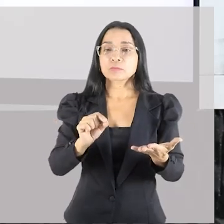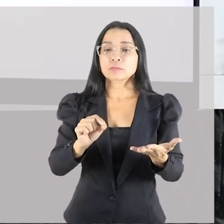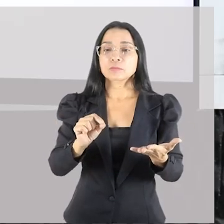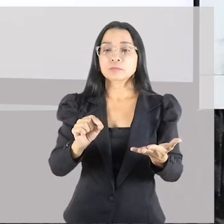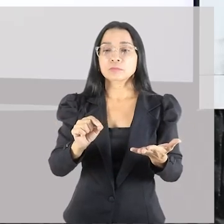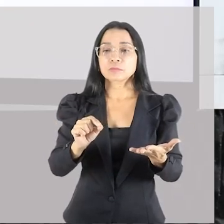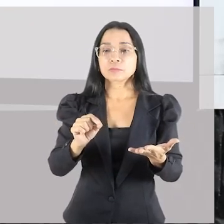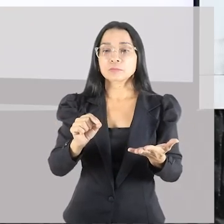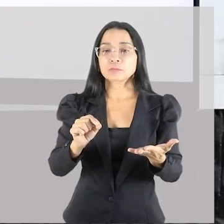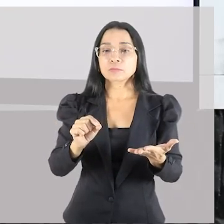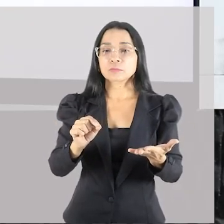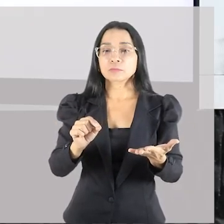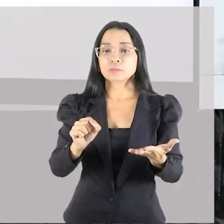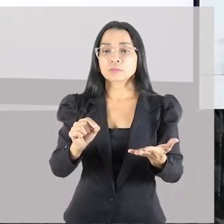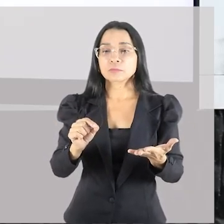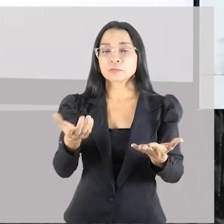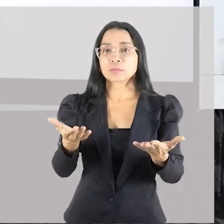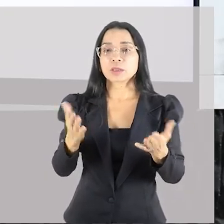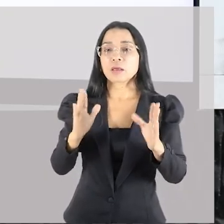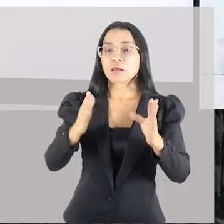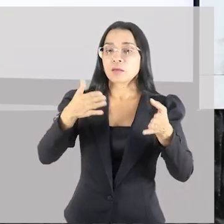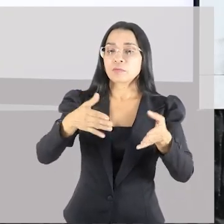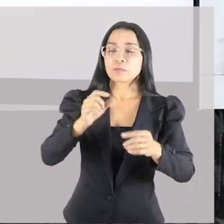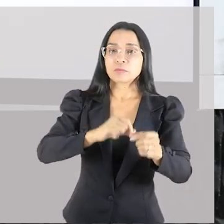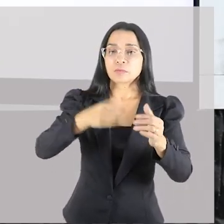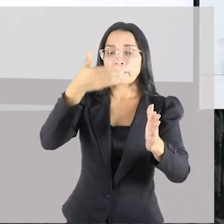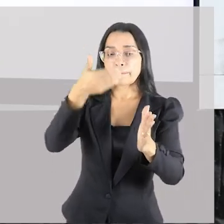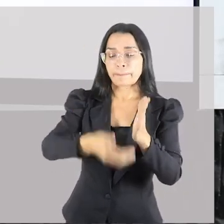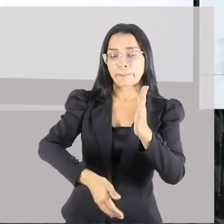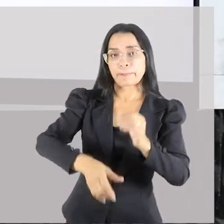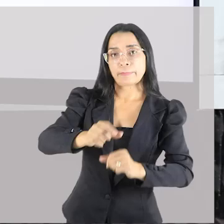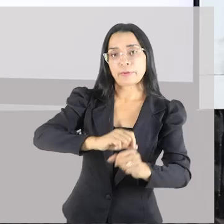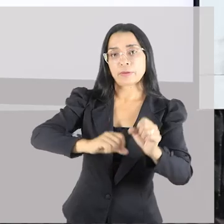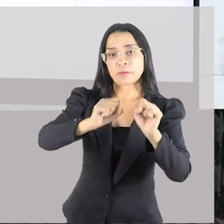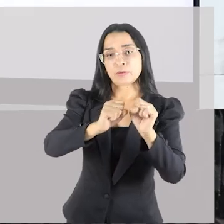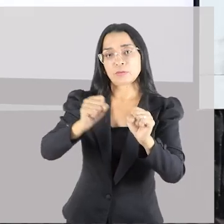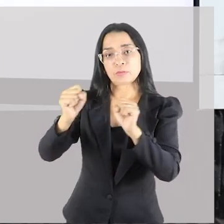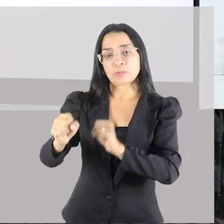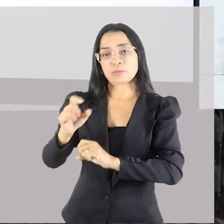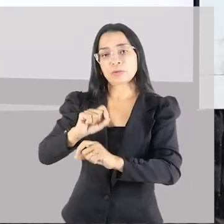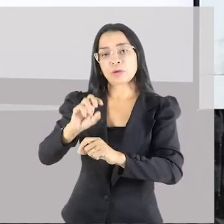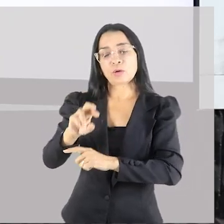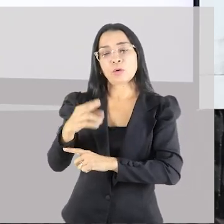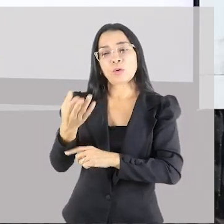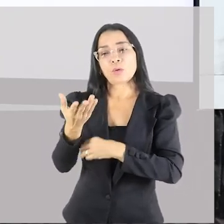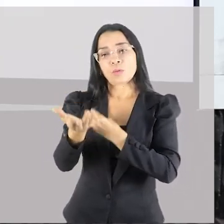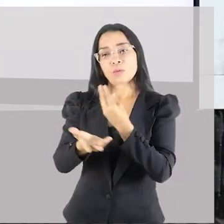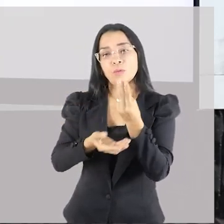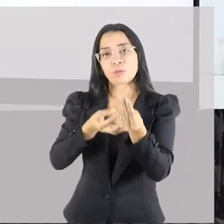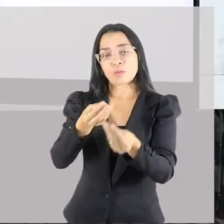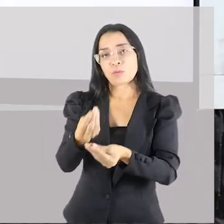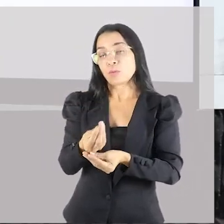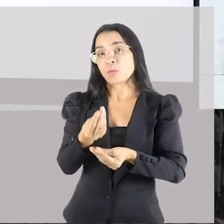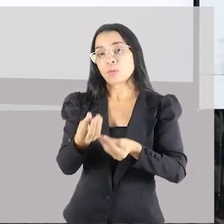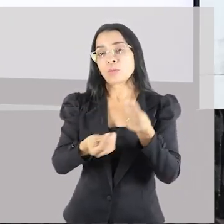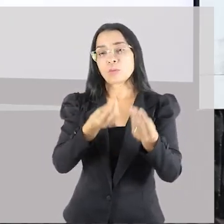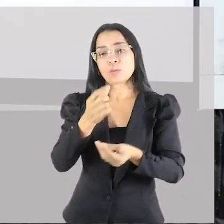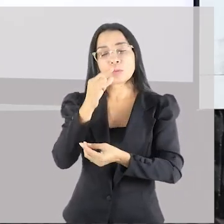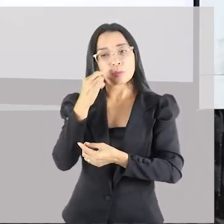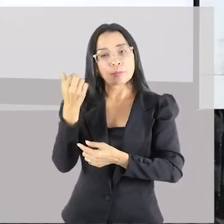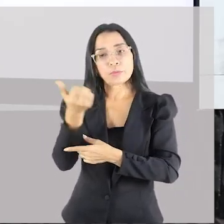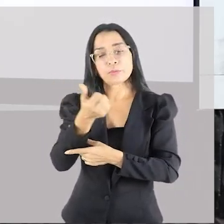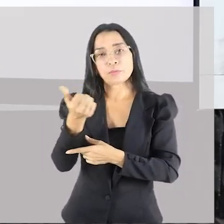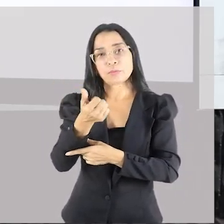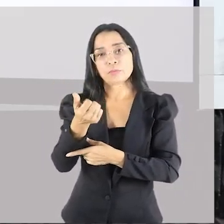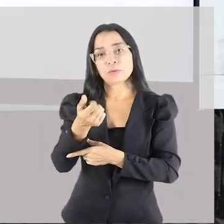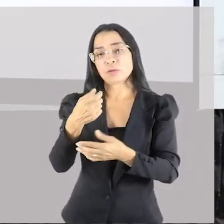né, ele desemboca nessa perda de poder, ou de como Dom Pedro I tentou